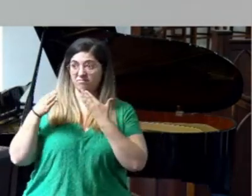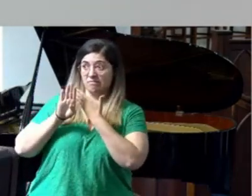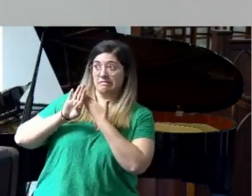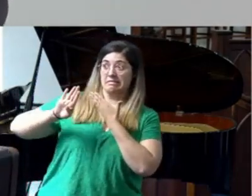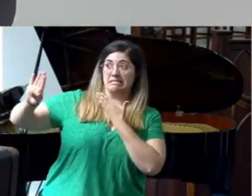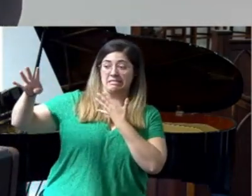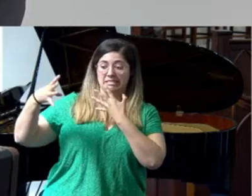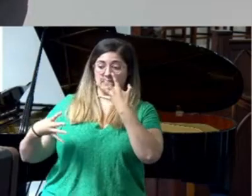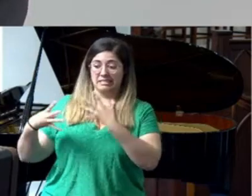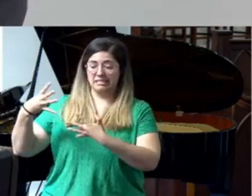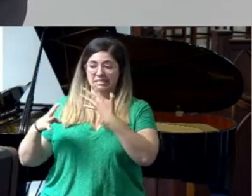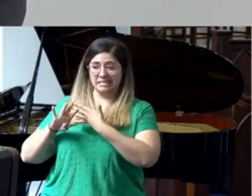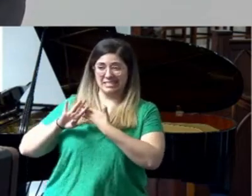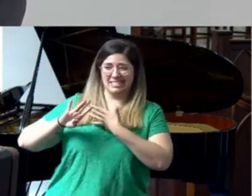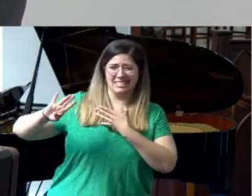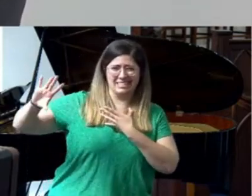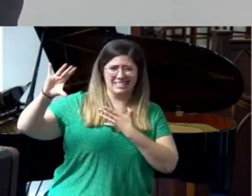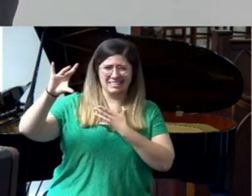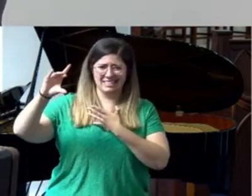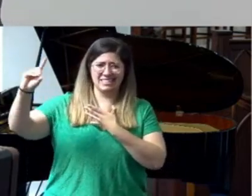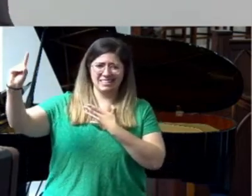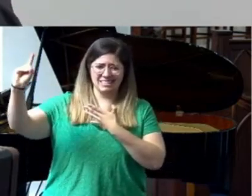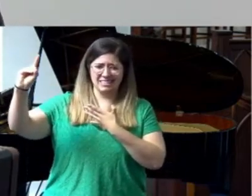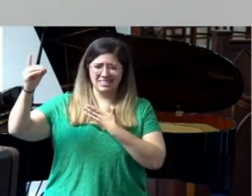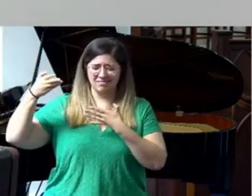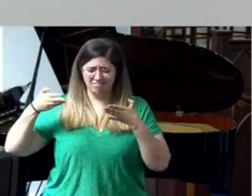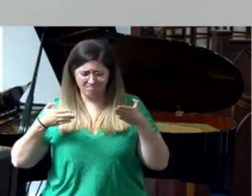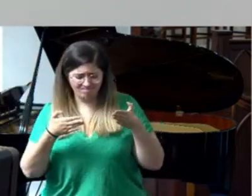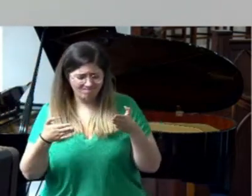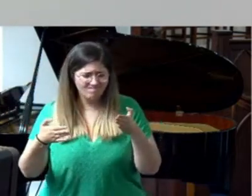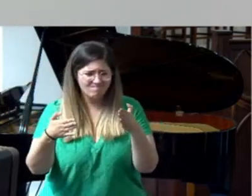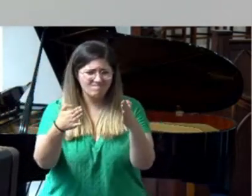nos conduz a caminhos que quando